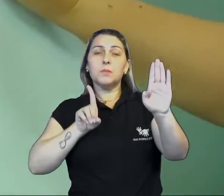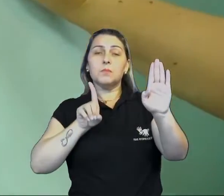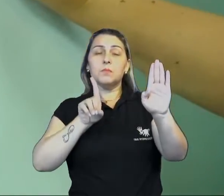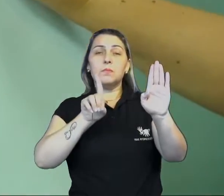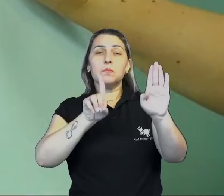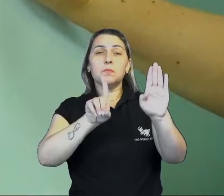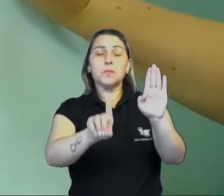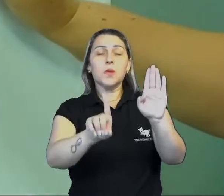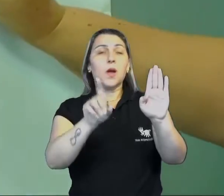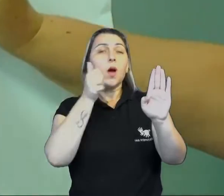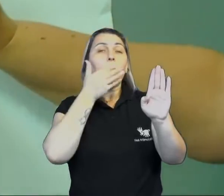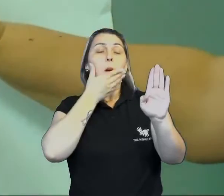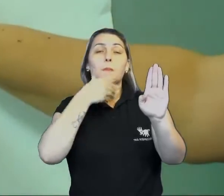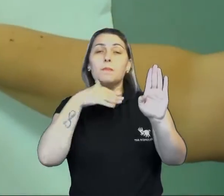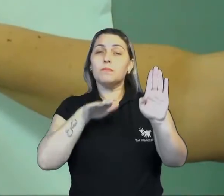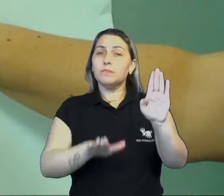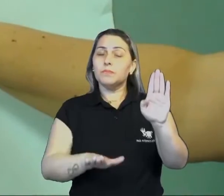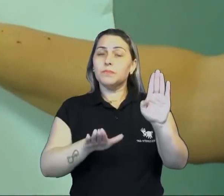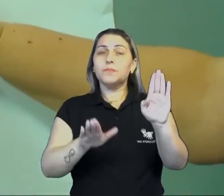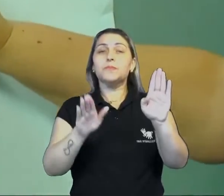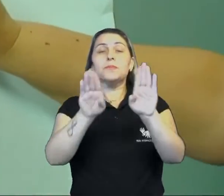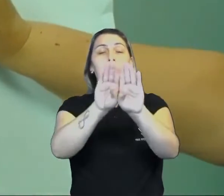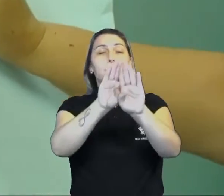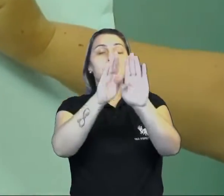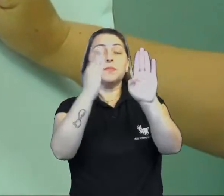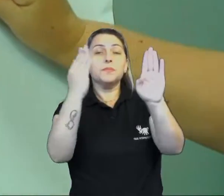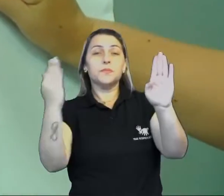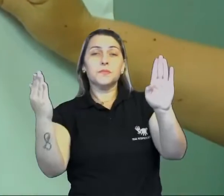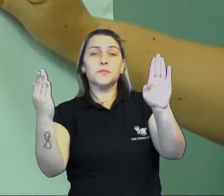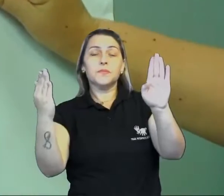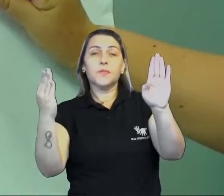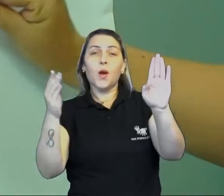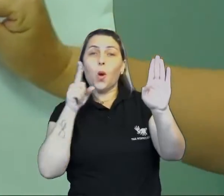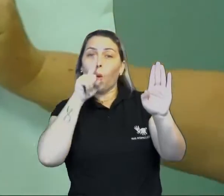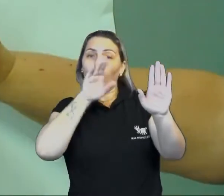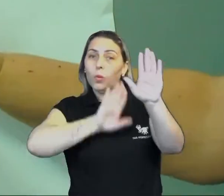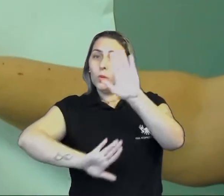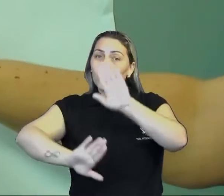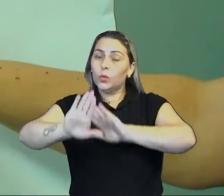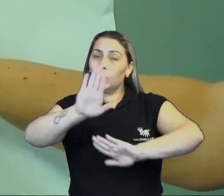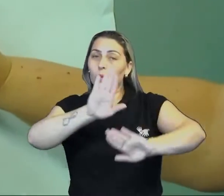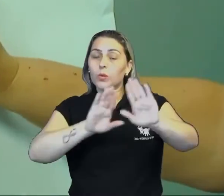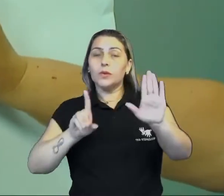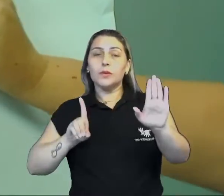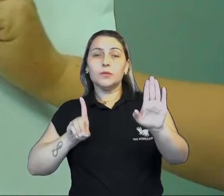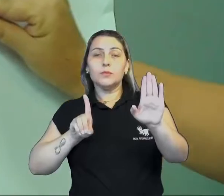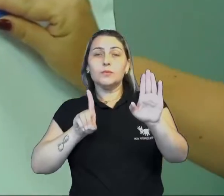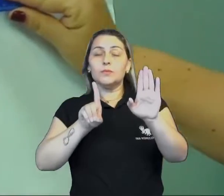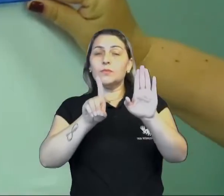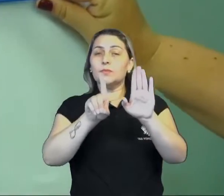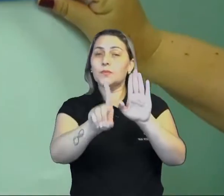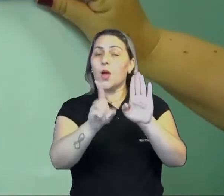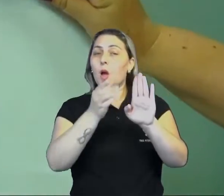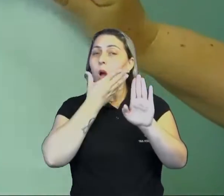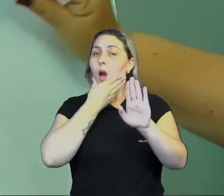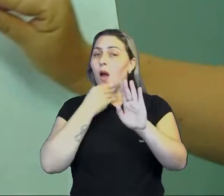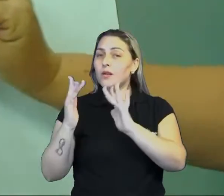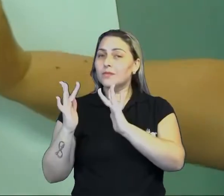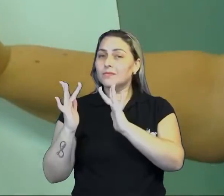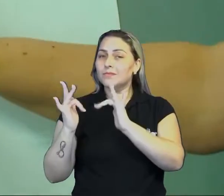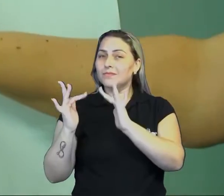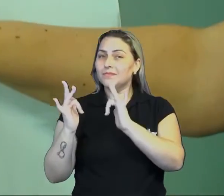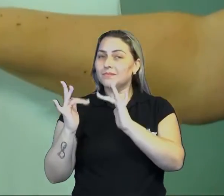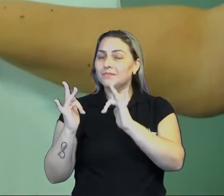passar o menininho. Eu abro bem com cuidado para passar o